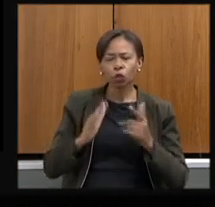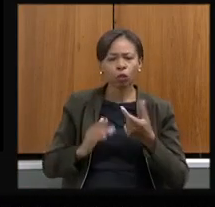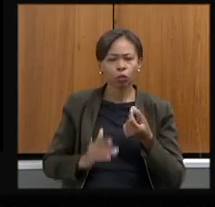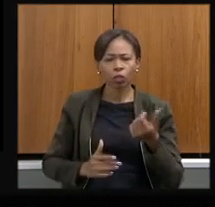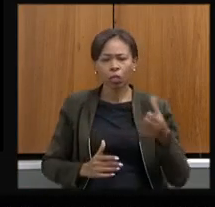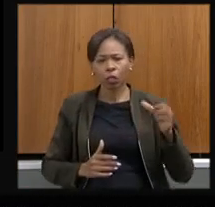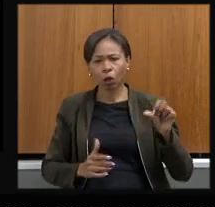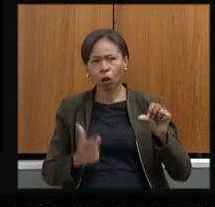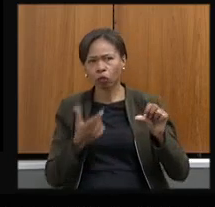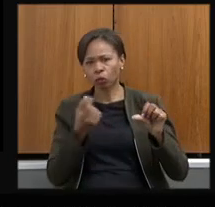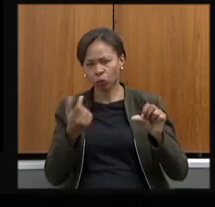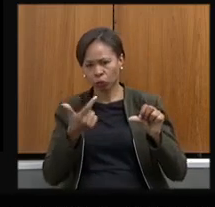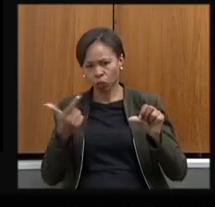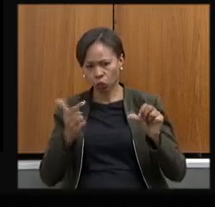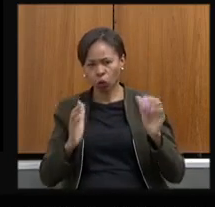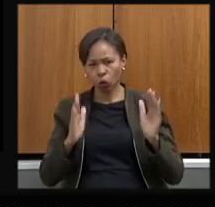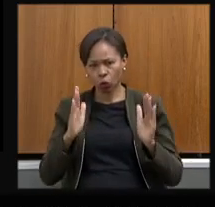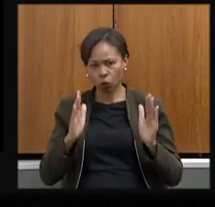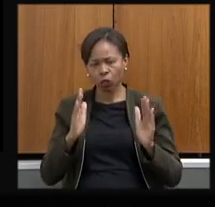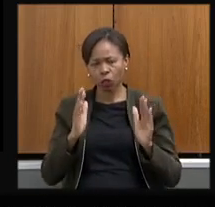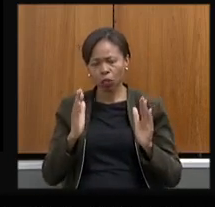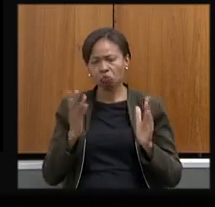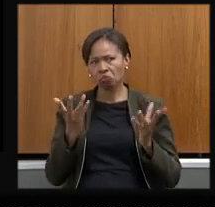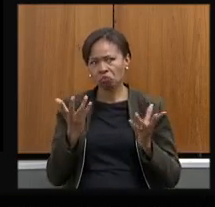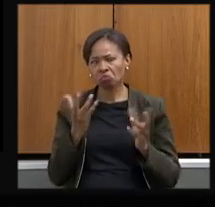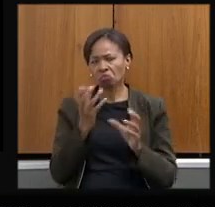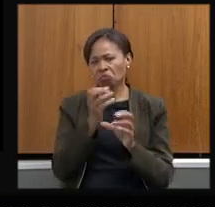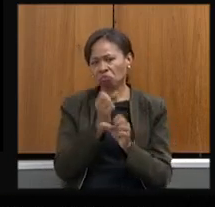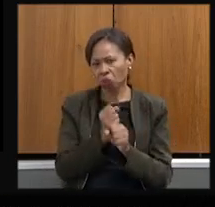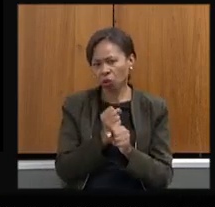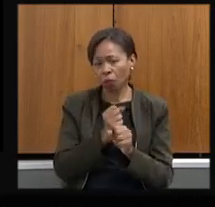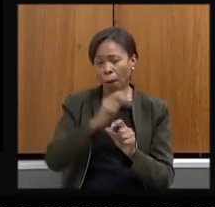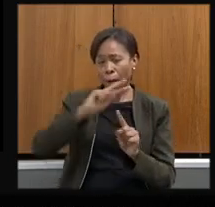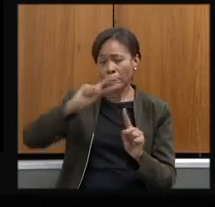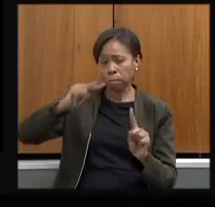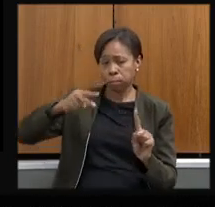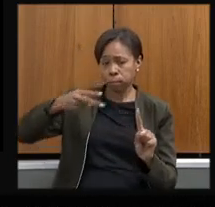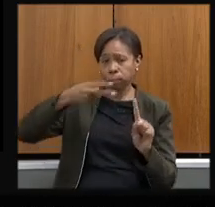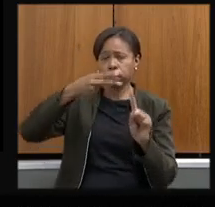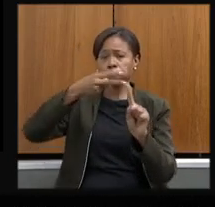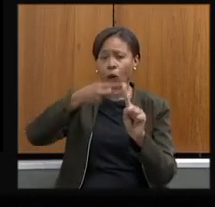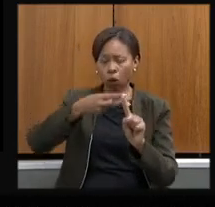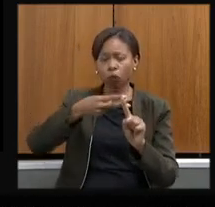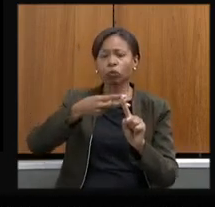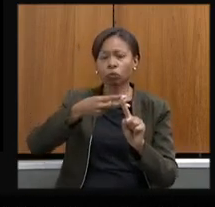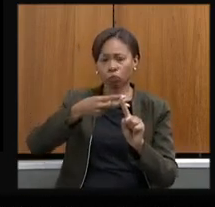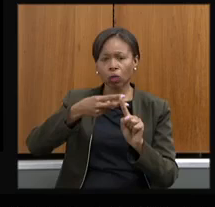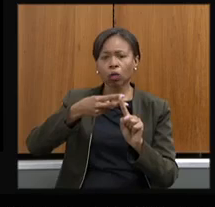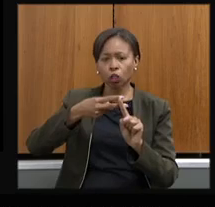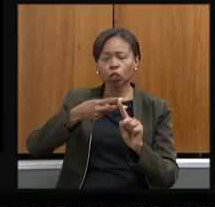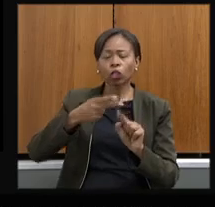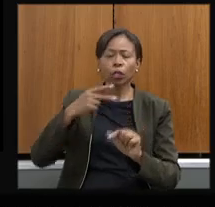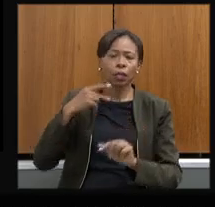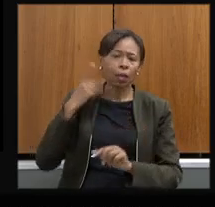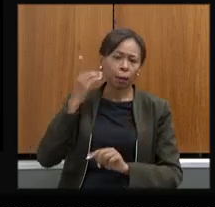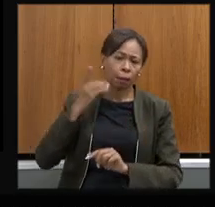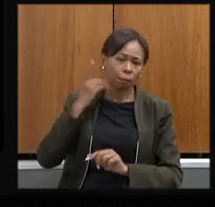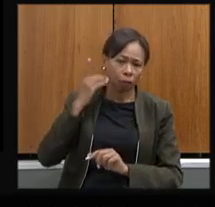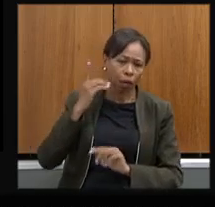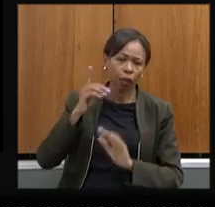2019/2022 o número praticamente dobrou da quantidade de indicações de emendas parlamentares